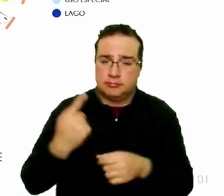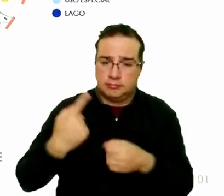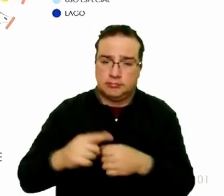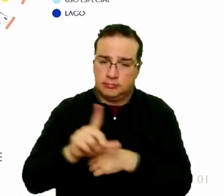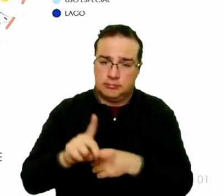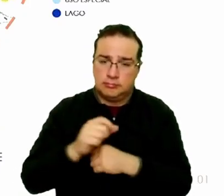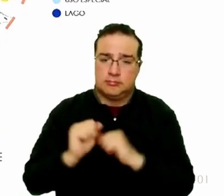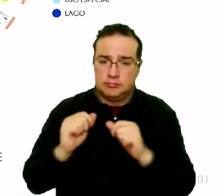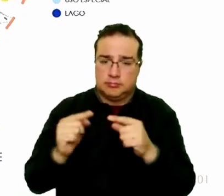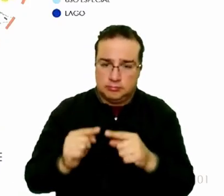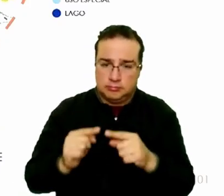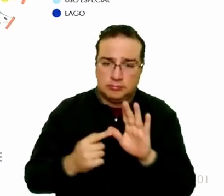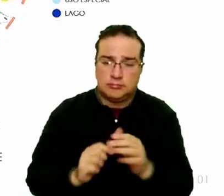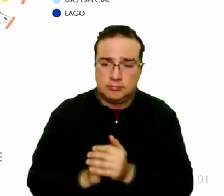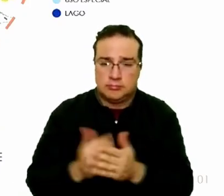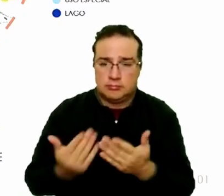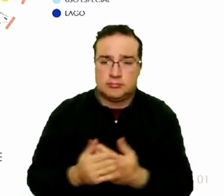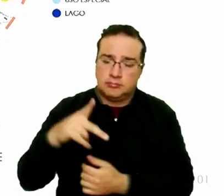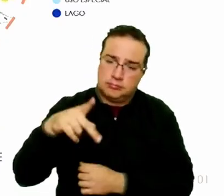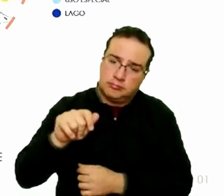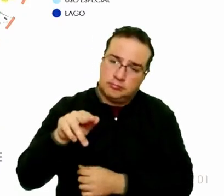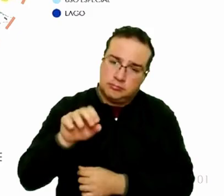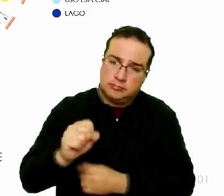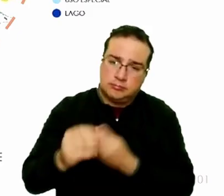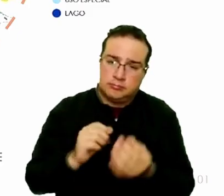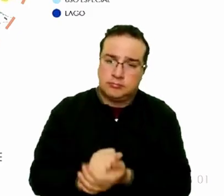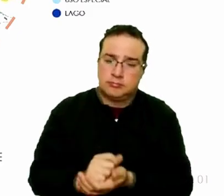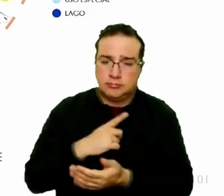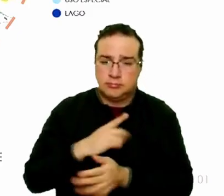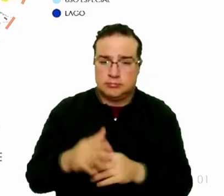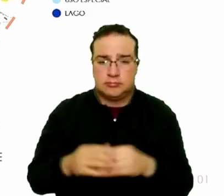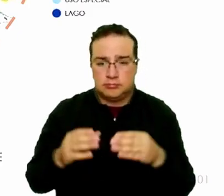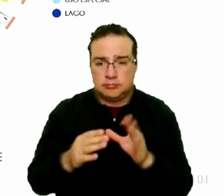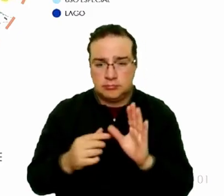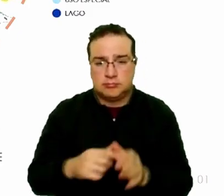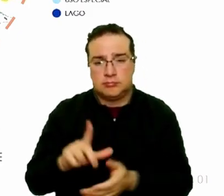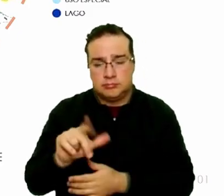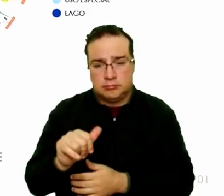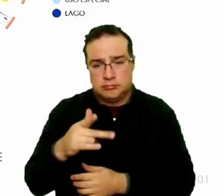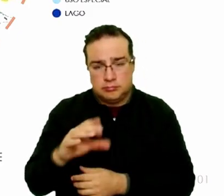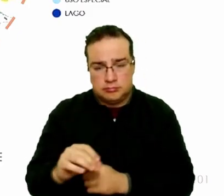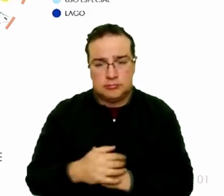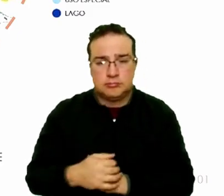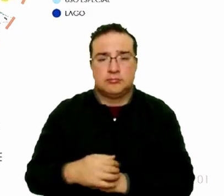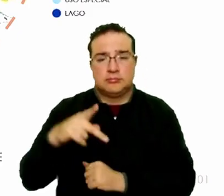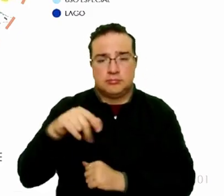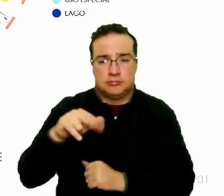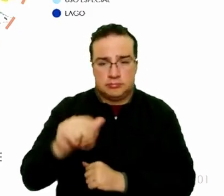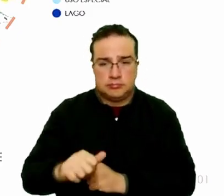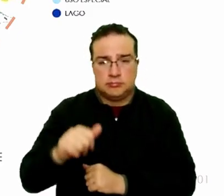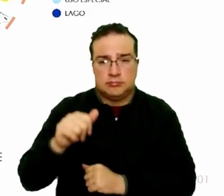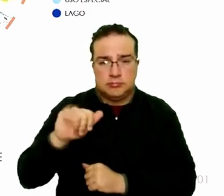de Londrina ela possui poucos parques. Então, a gente tem ali o conjunto do Lago Igapó, o Parque Arthur Thomas e o